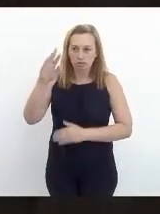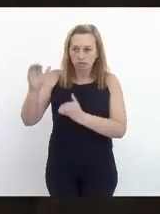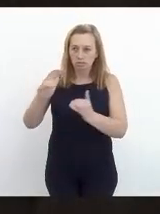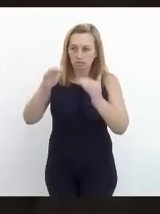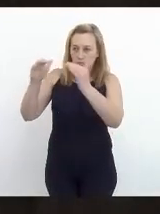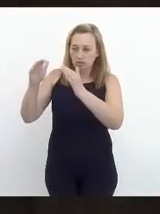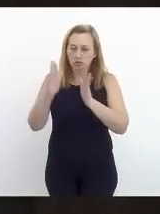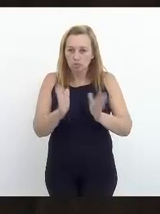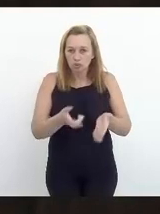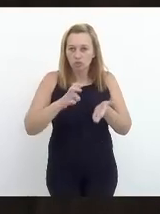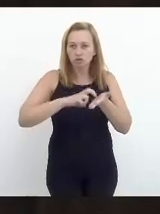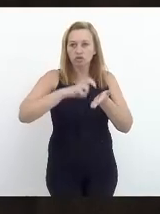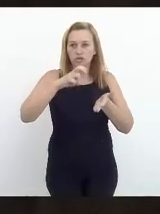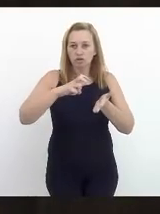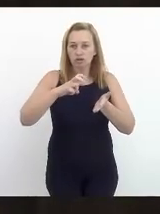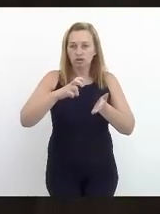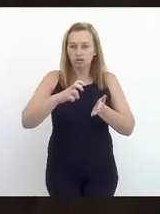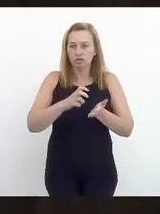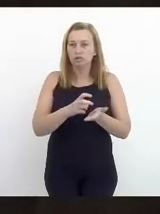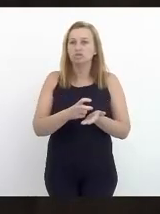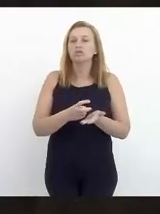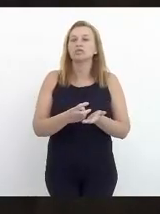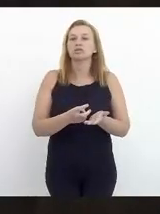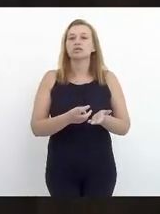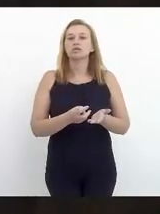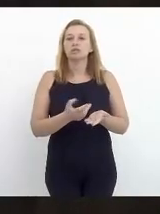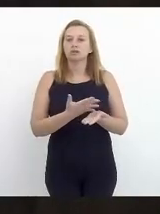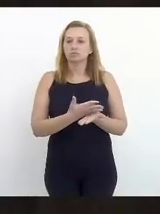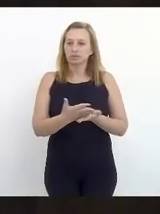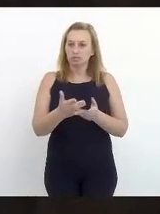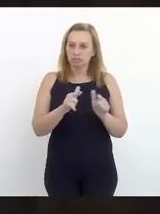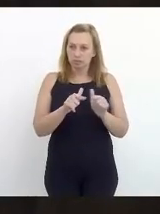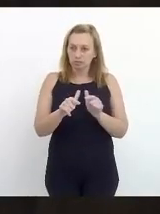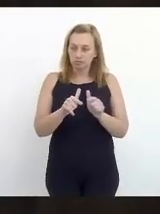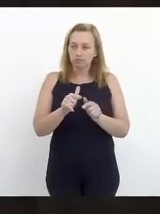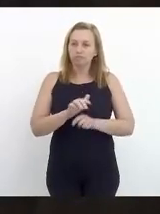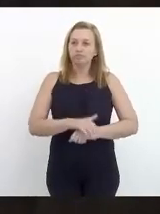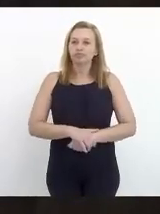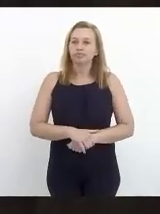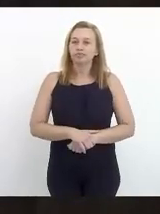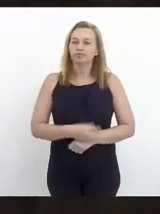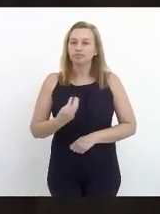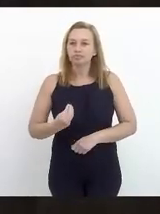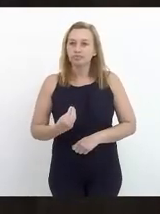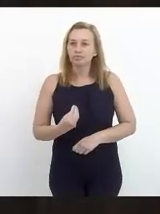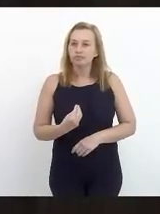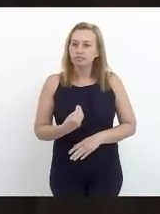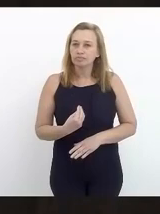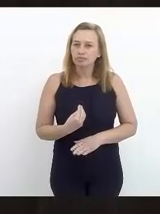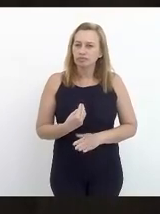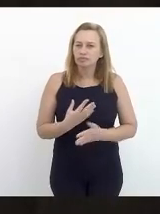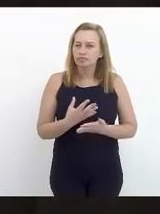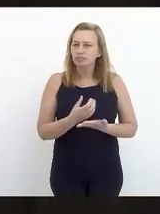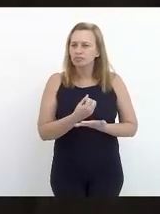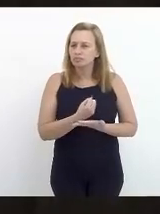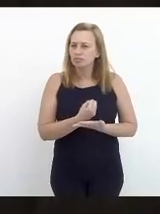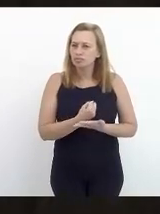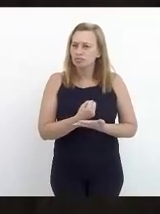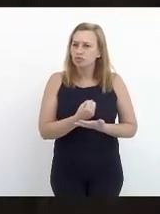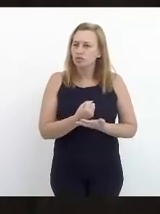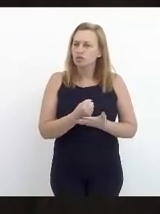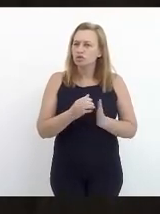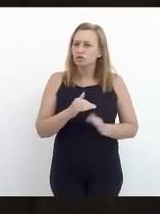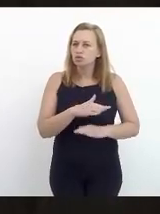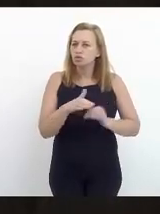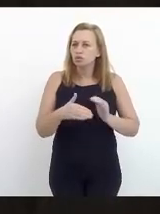manhã presidiu. Na presença de algum, acho que na maioria dos líderes